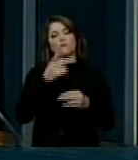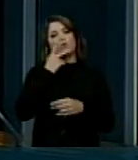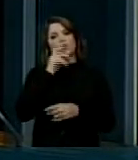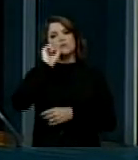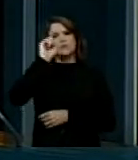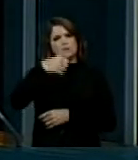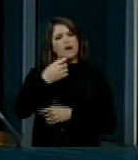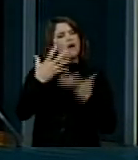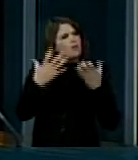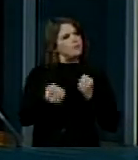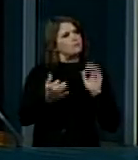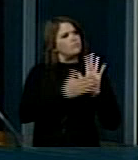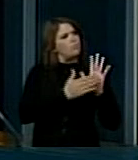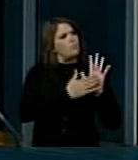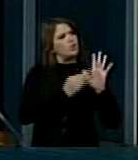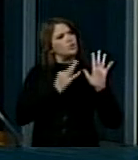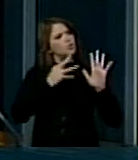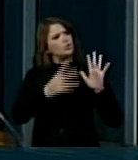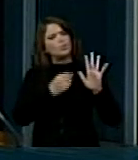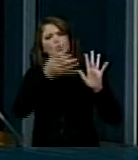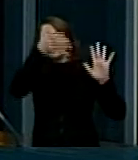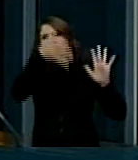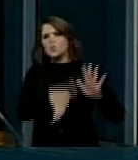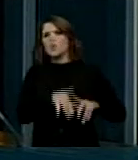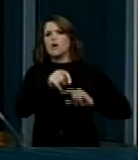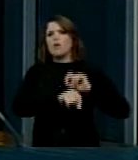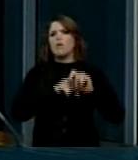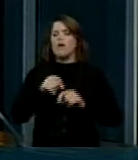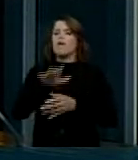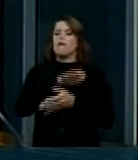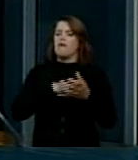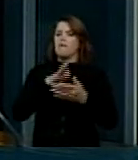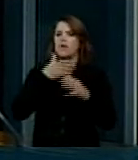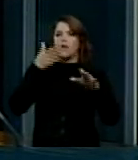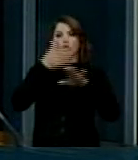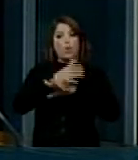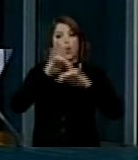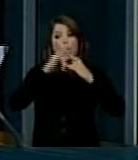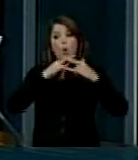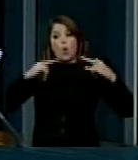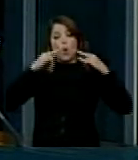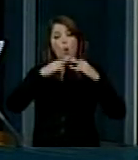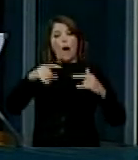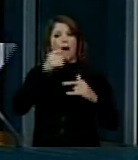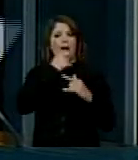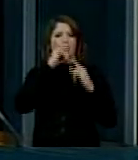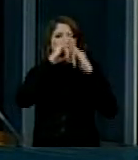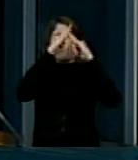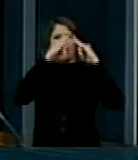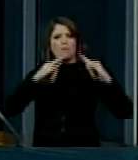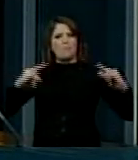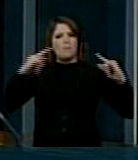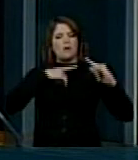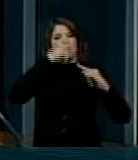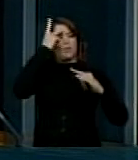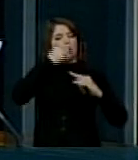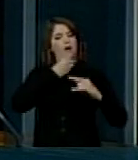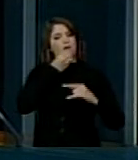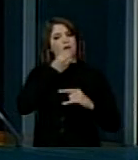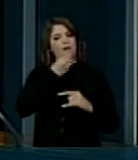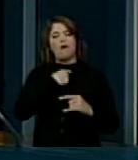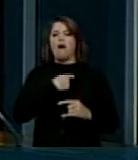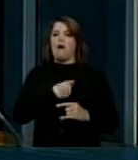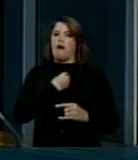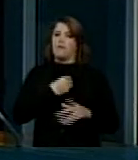sim a proposta de negociação. Recusando a isso, entraram nos alojamentos que ainda estavam, que as pessoas ainda estavam trabalhando,